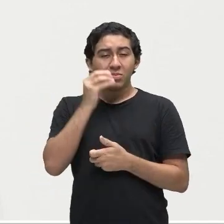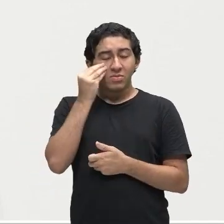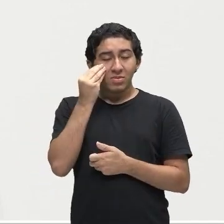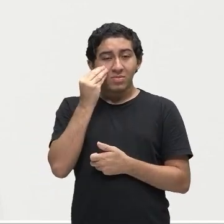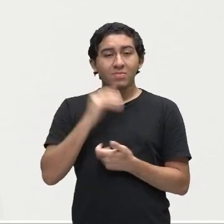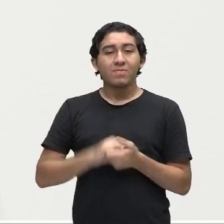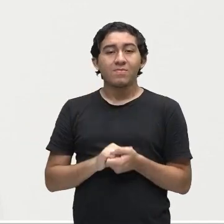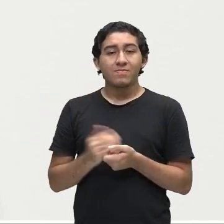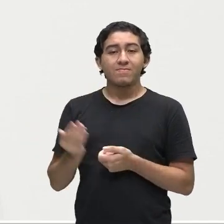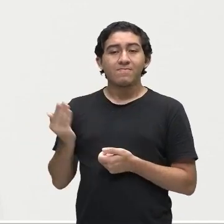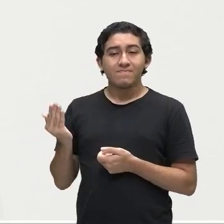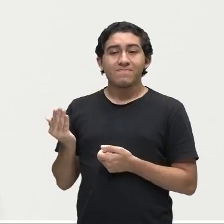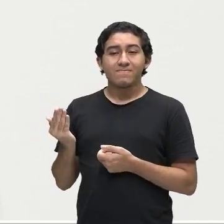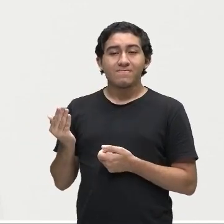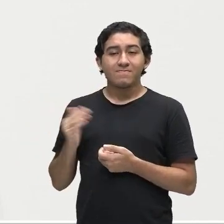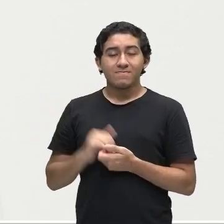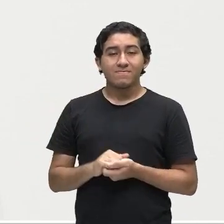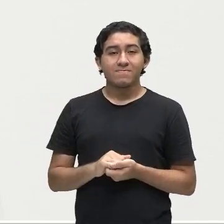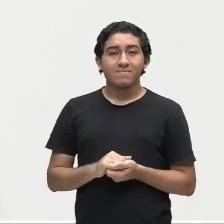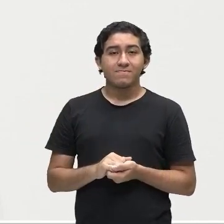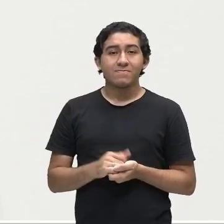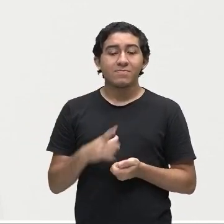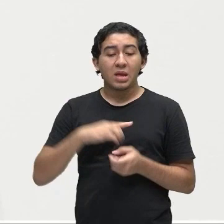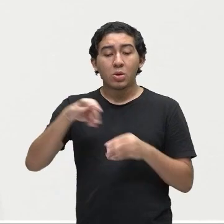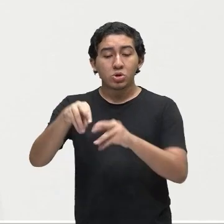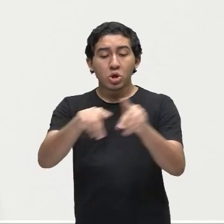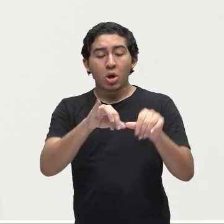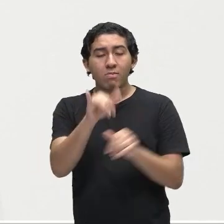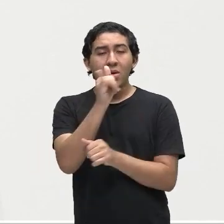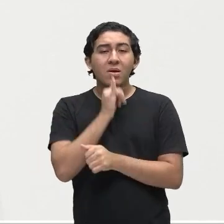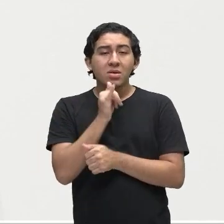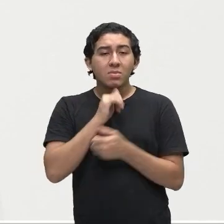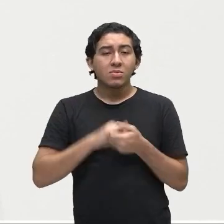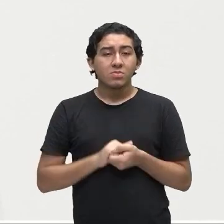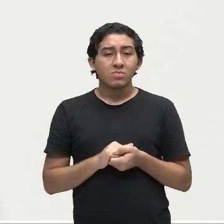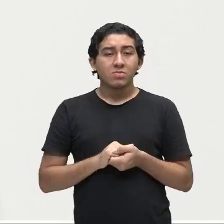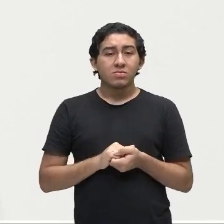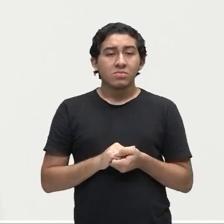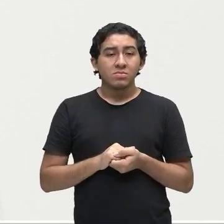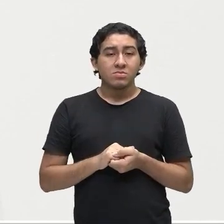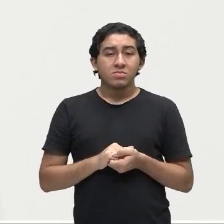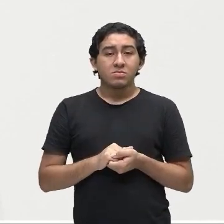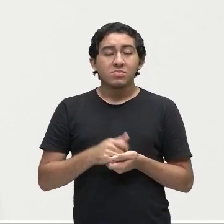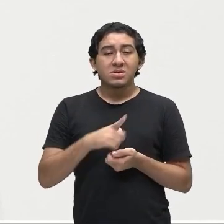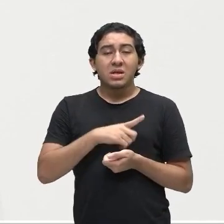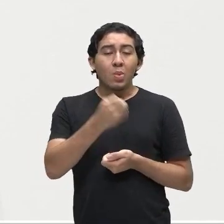rotação do solo. Vamos colocar aqui um